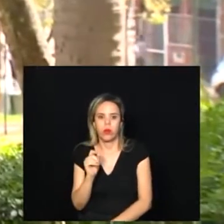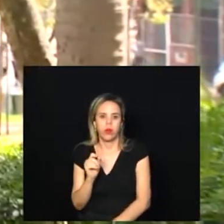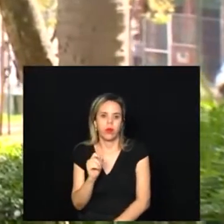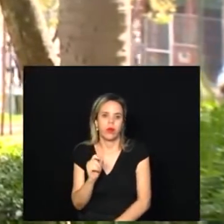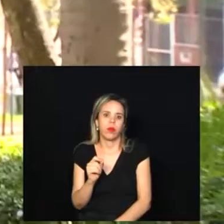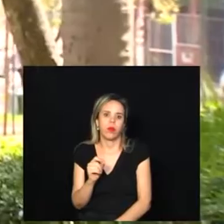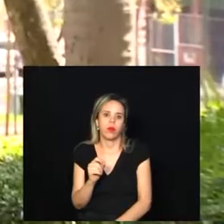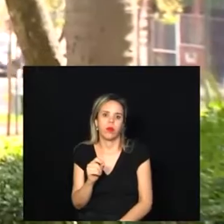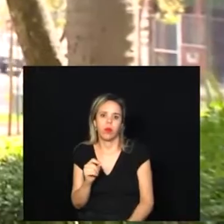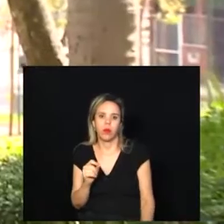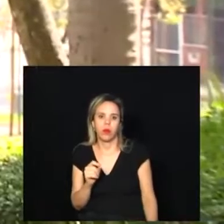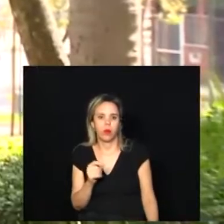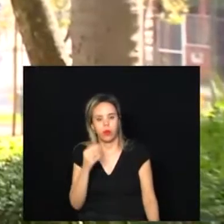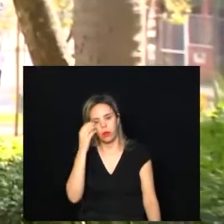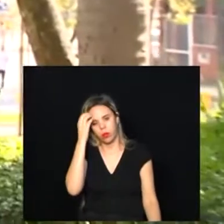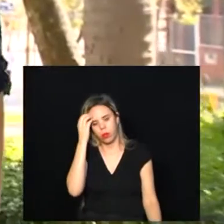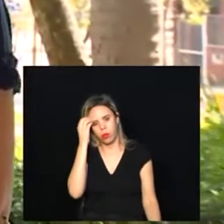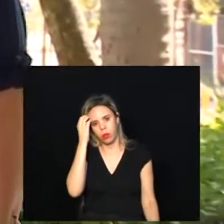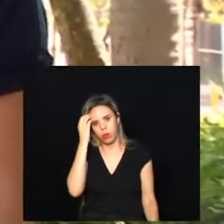que ela